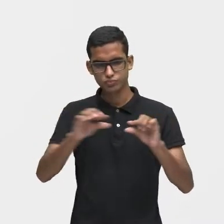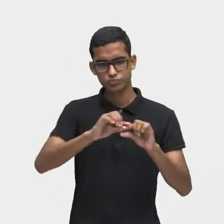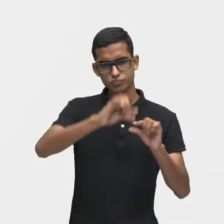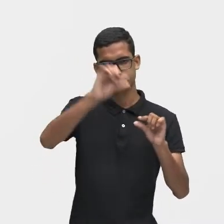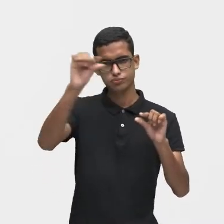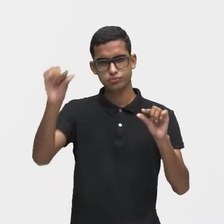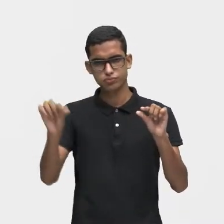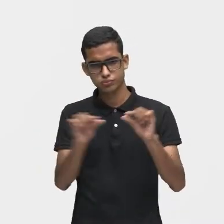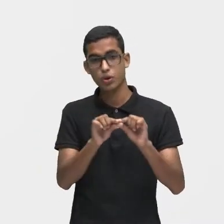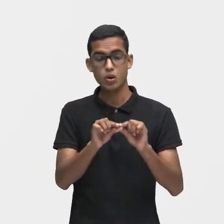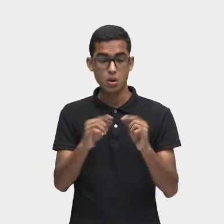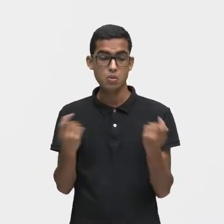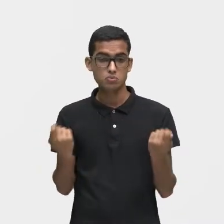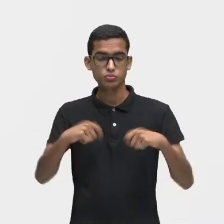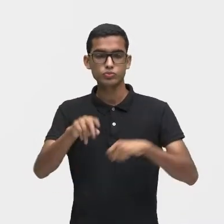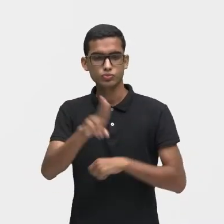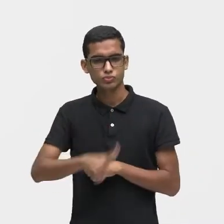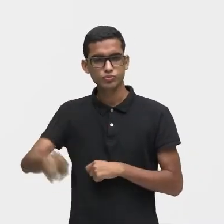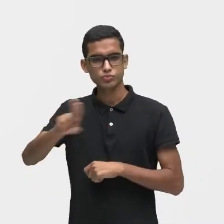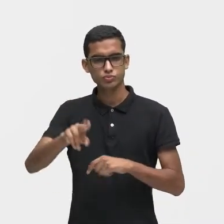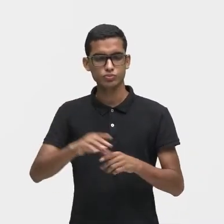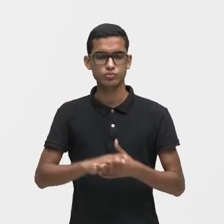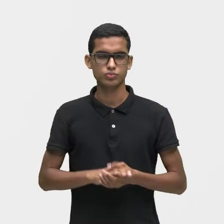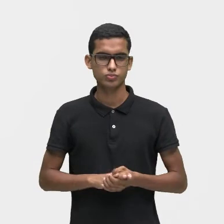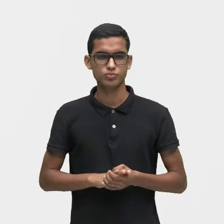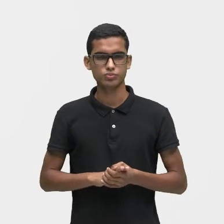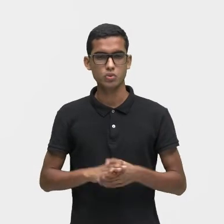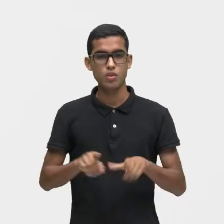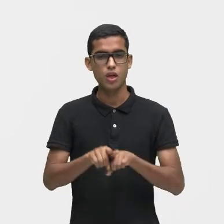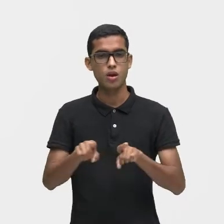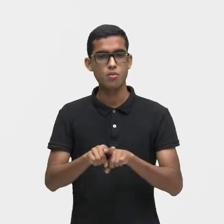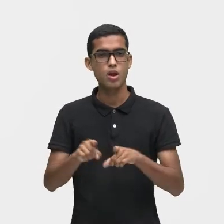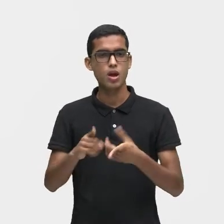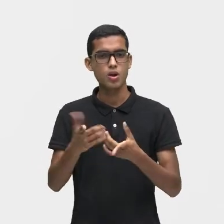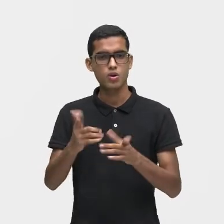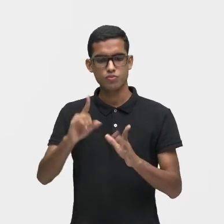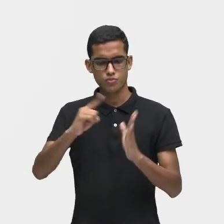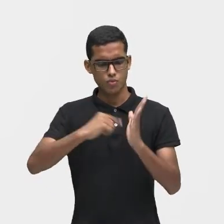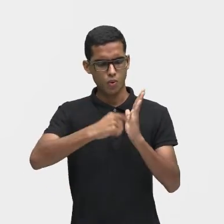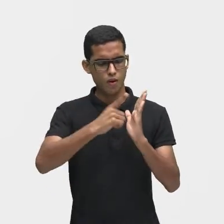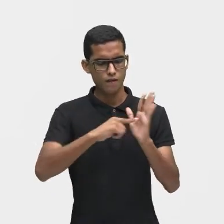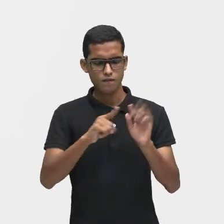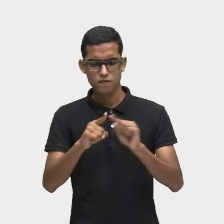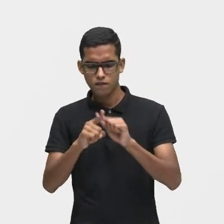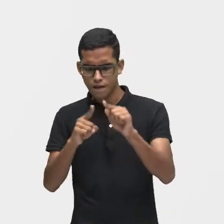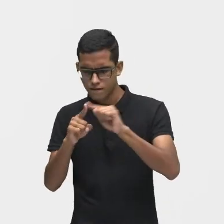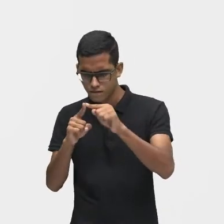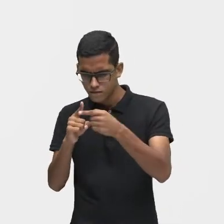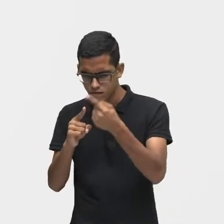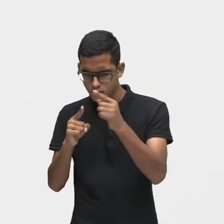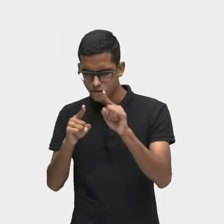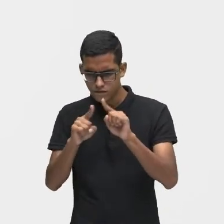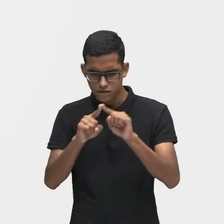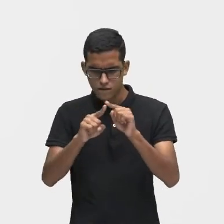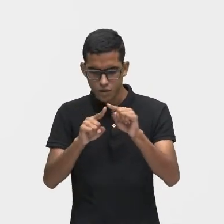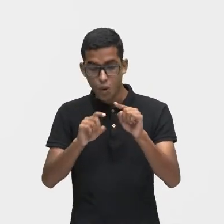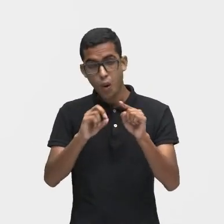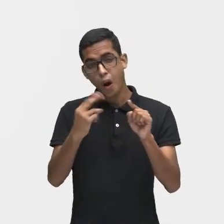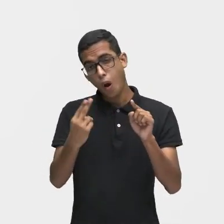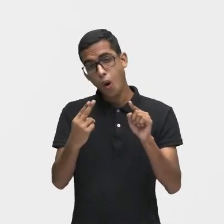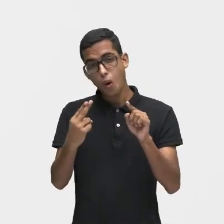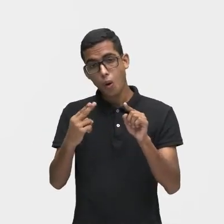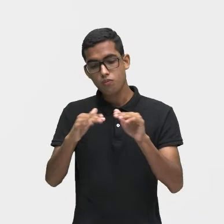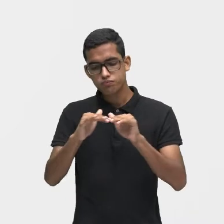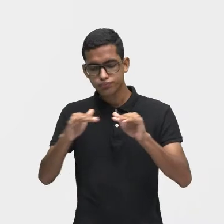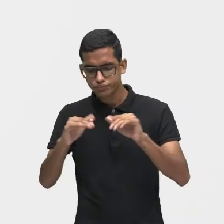Podemos utilizar o pó do lápis de cor, a ponta afiada ou a ponta plana. Então, dependendo de